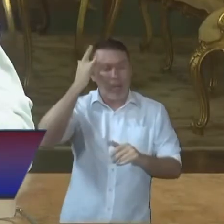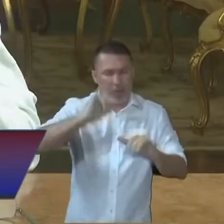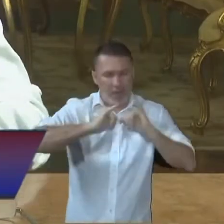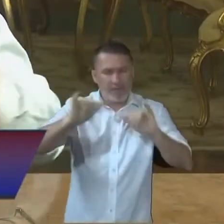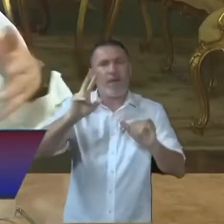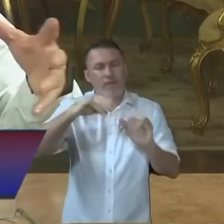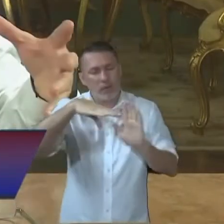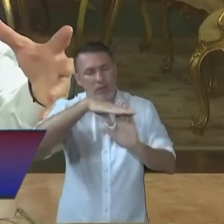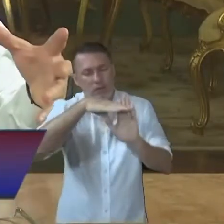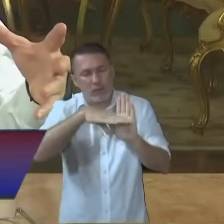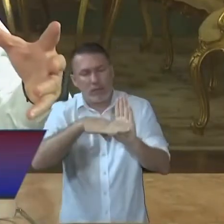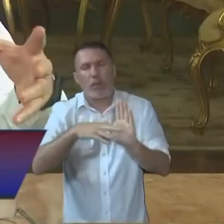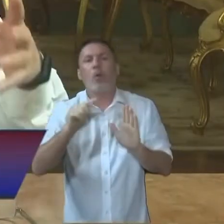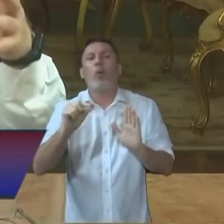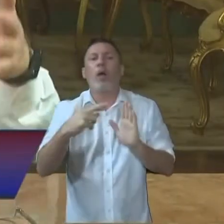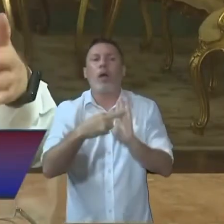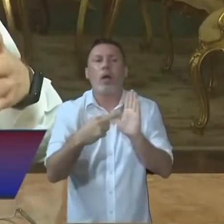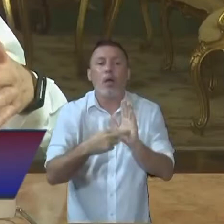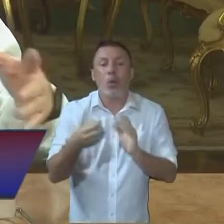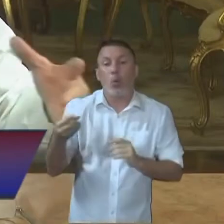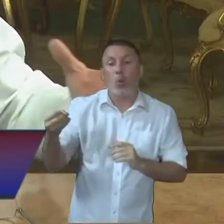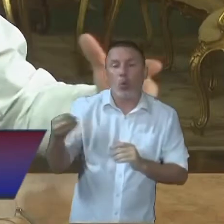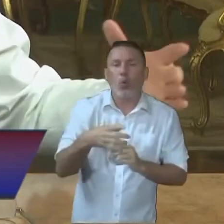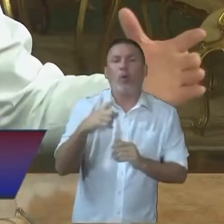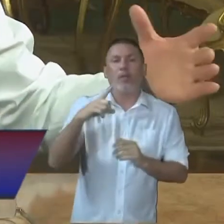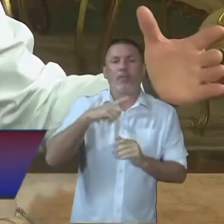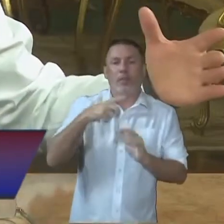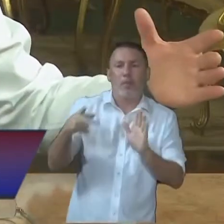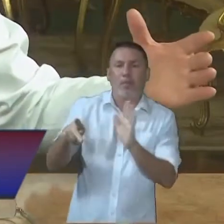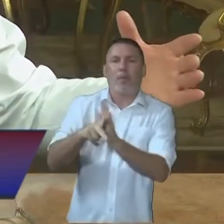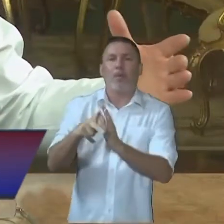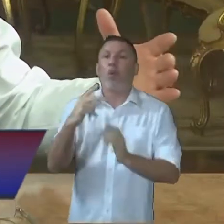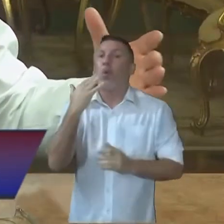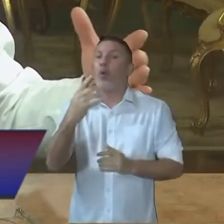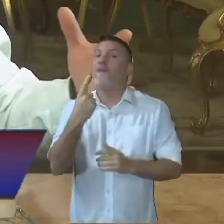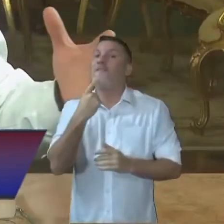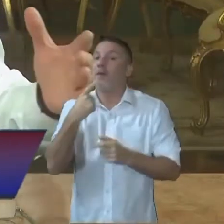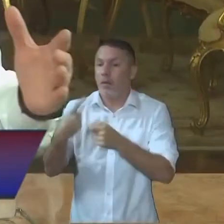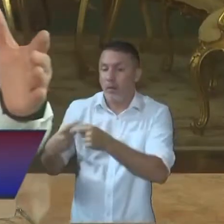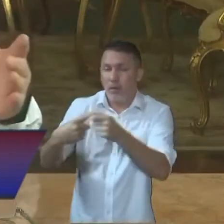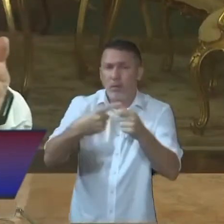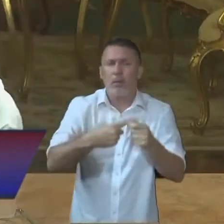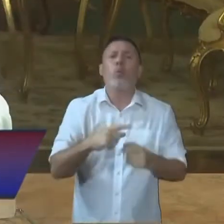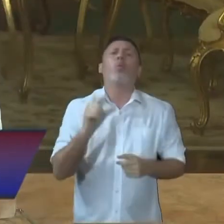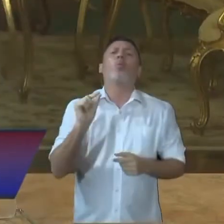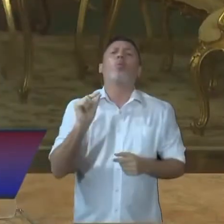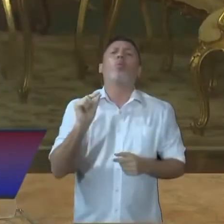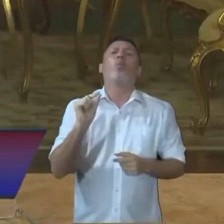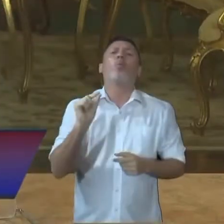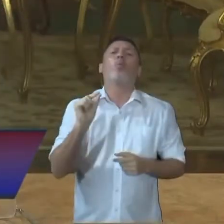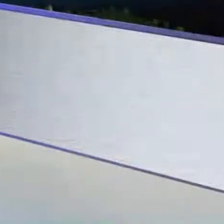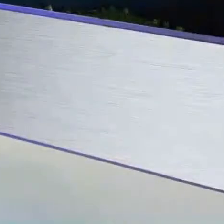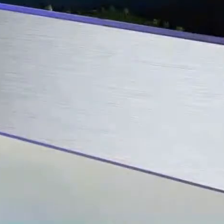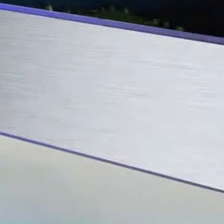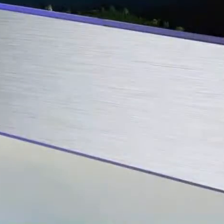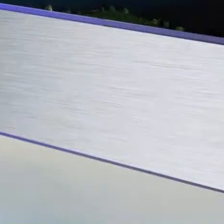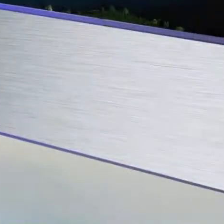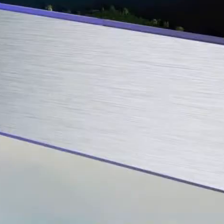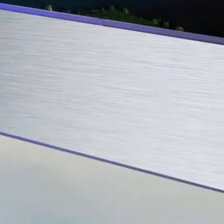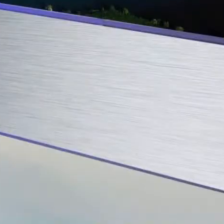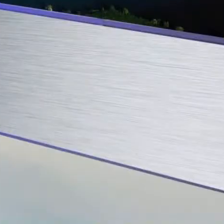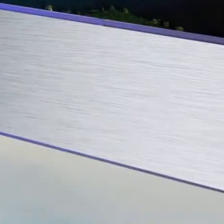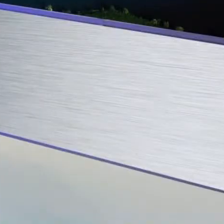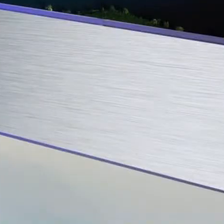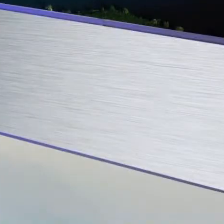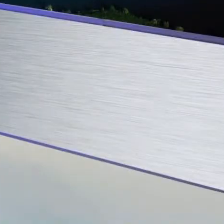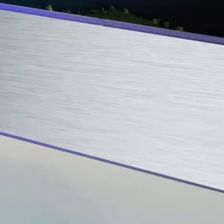a nova portaria com as medidas qualificadas, mas você vai num processo de restrição das atividades. Aí